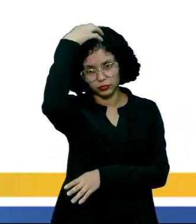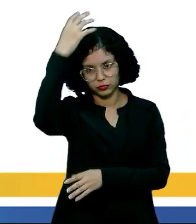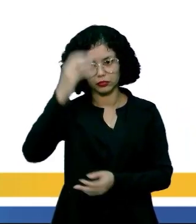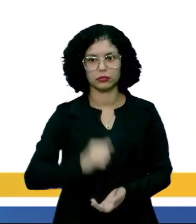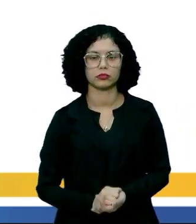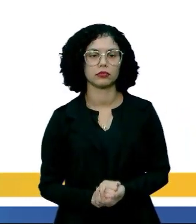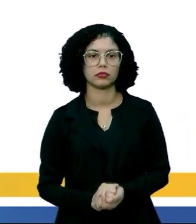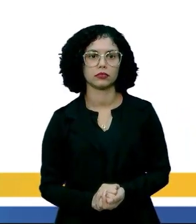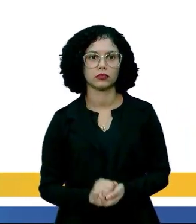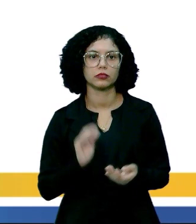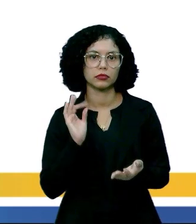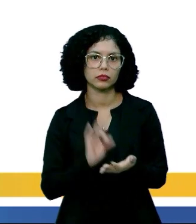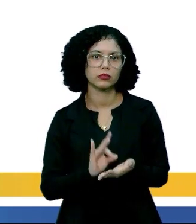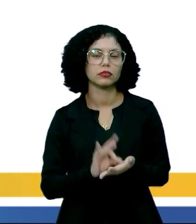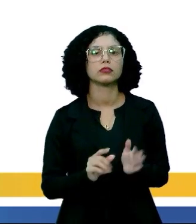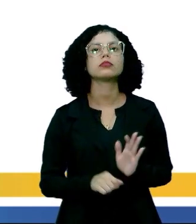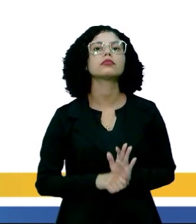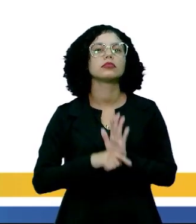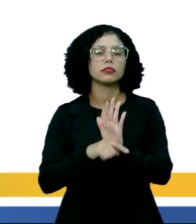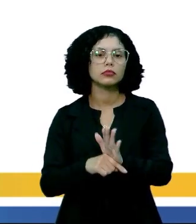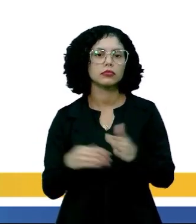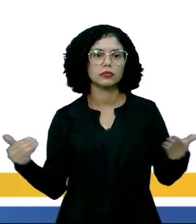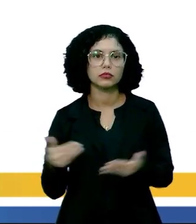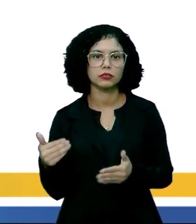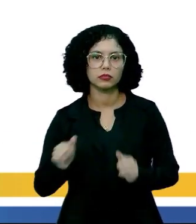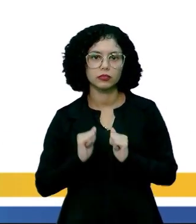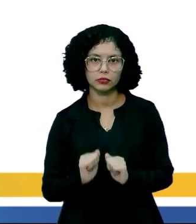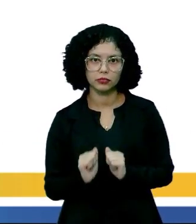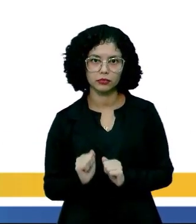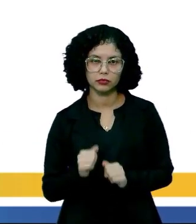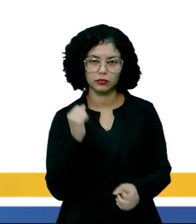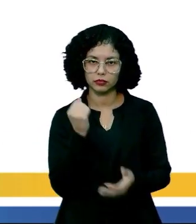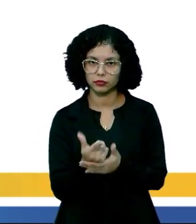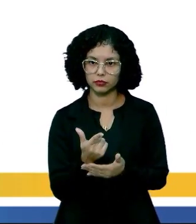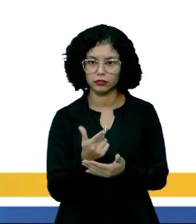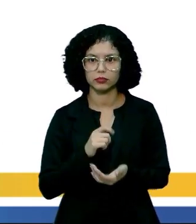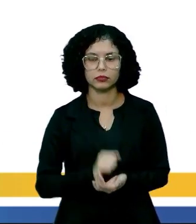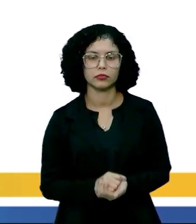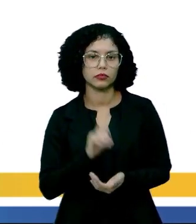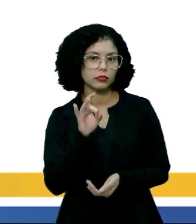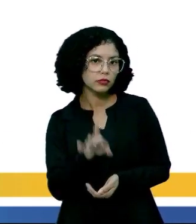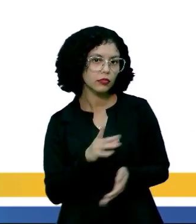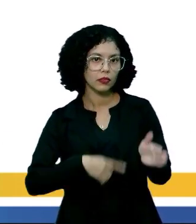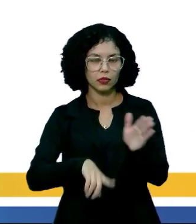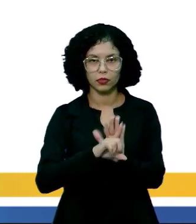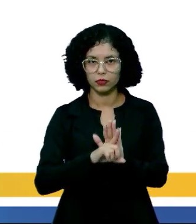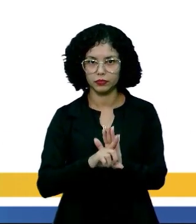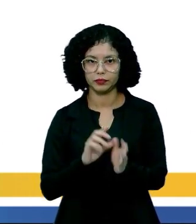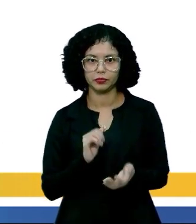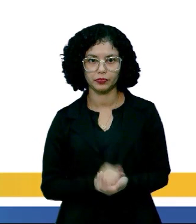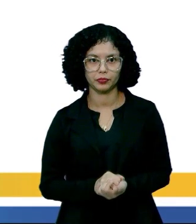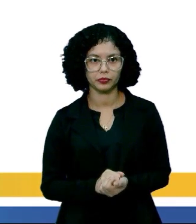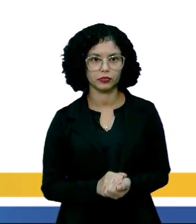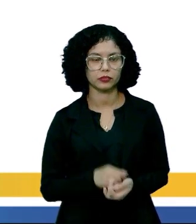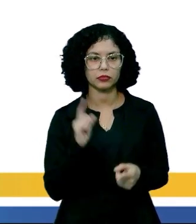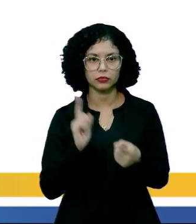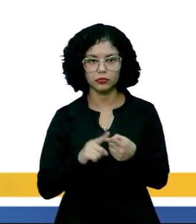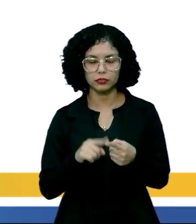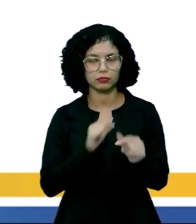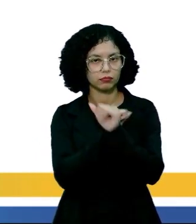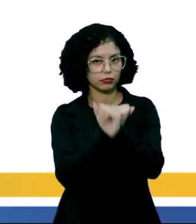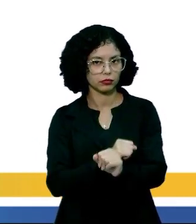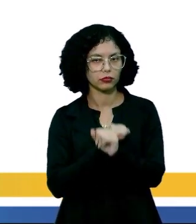coroa, né, herdava terras. Agora você pode adquirir, pode comprar. Só que essa lei ela é excludente, porque